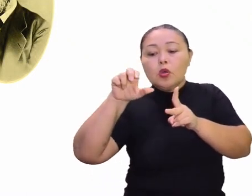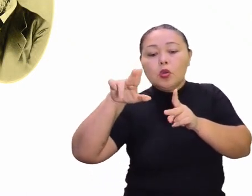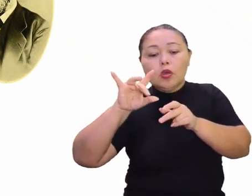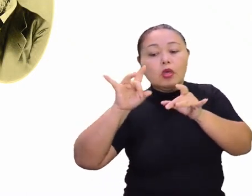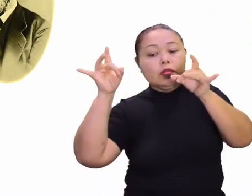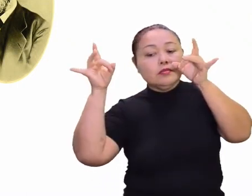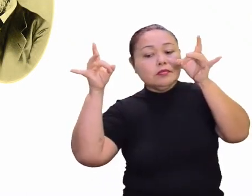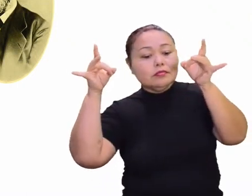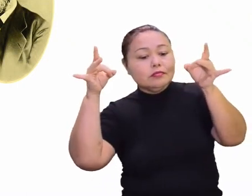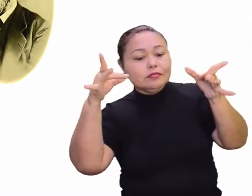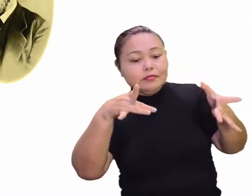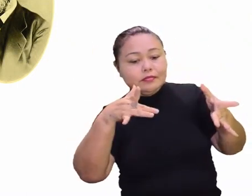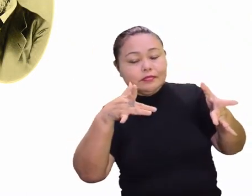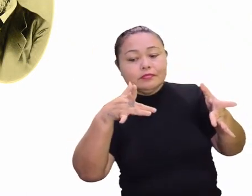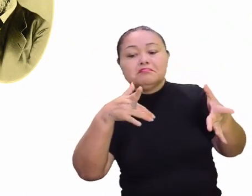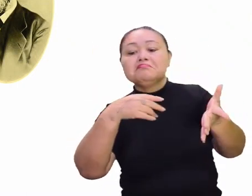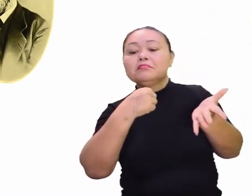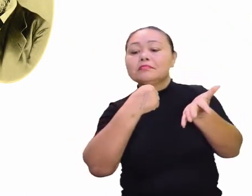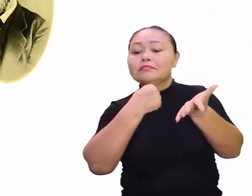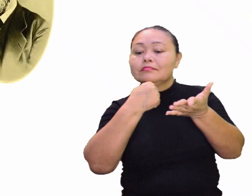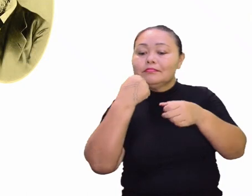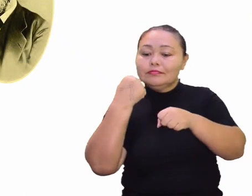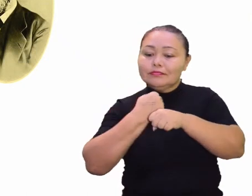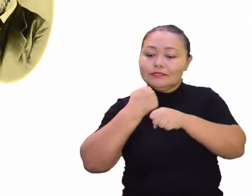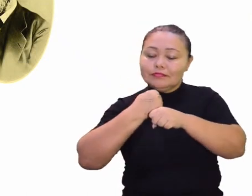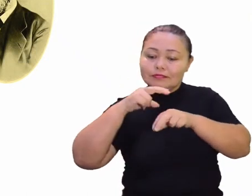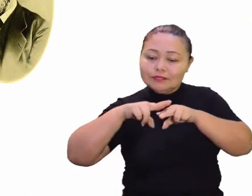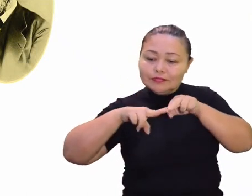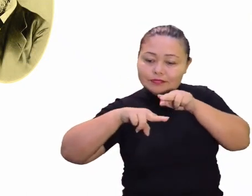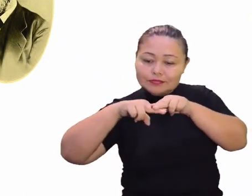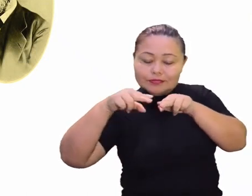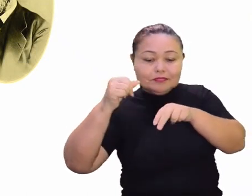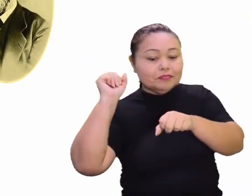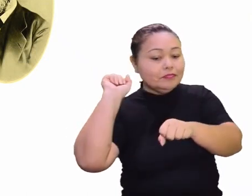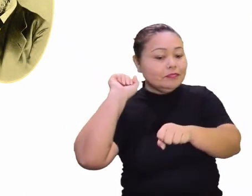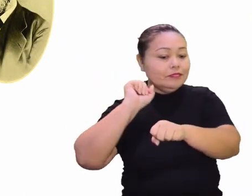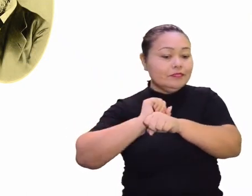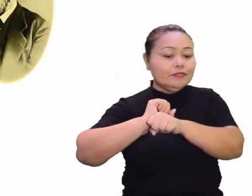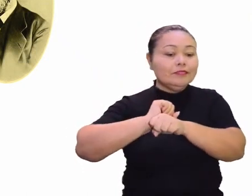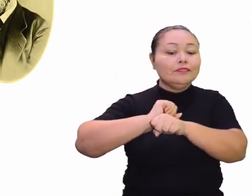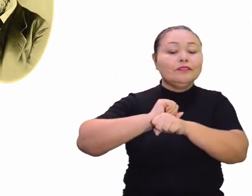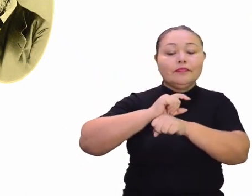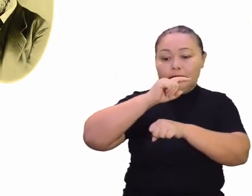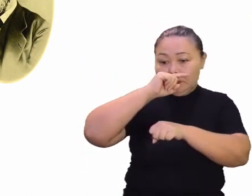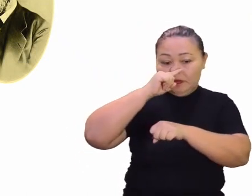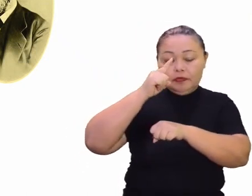também abandonou oficialmente a obra. Só